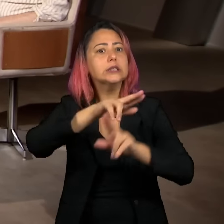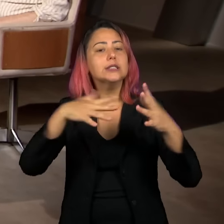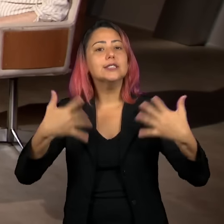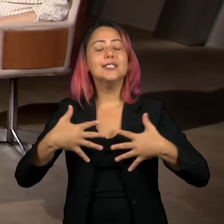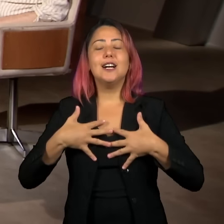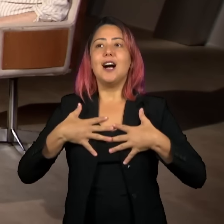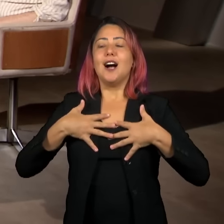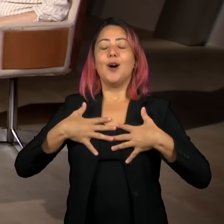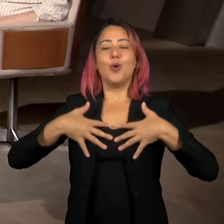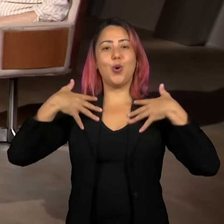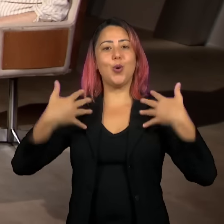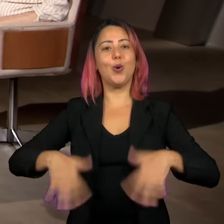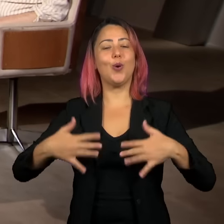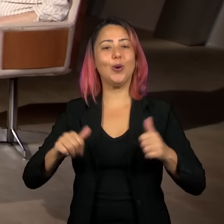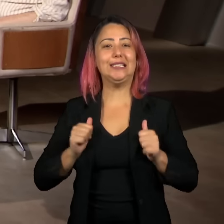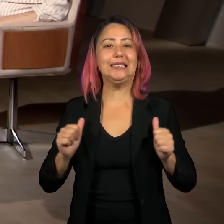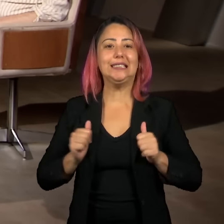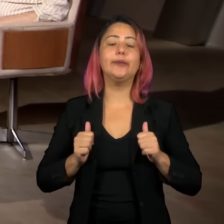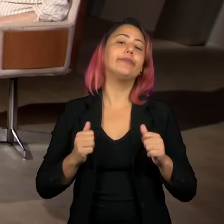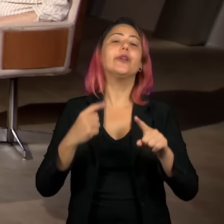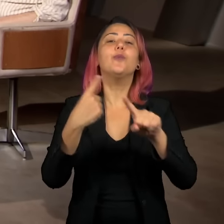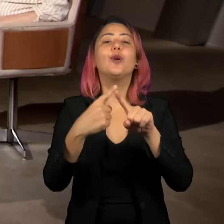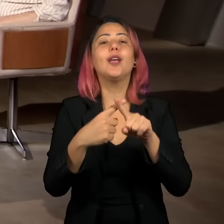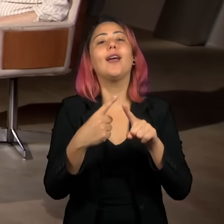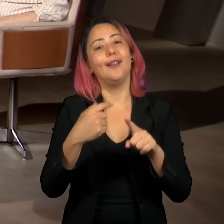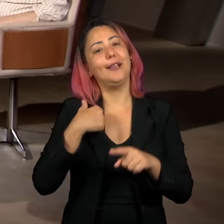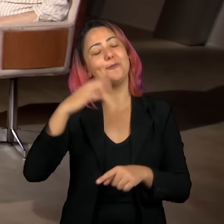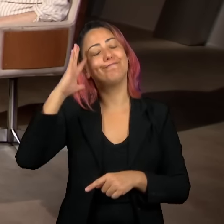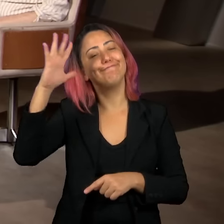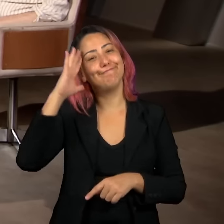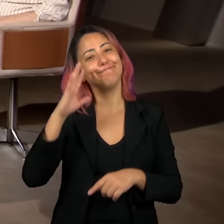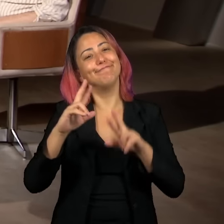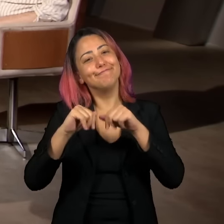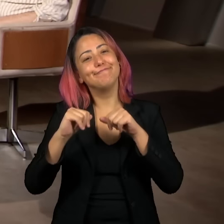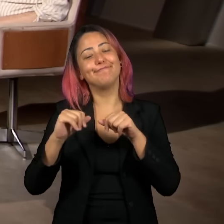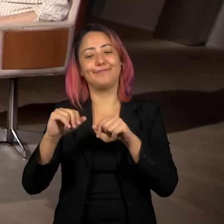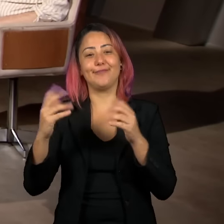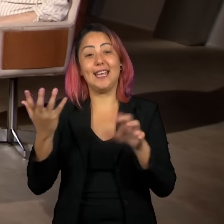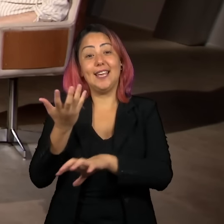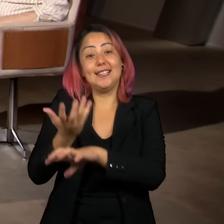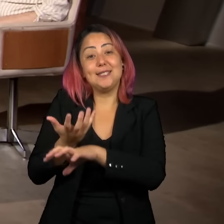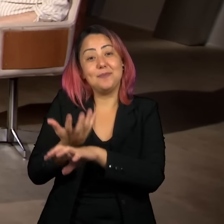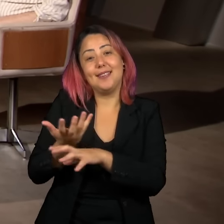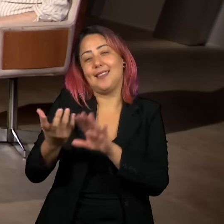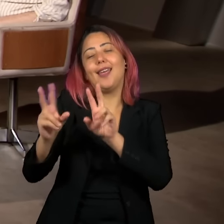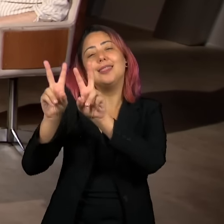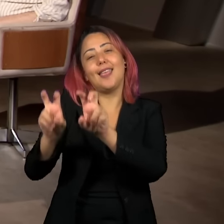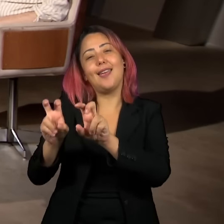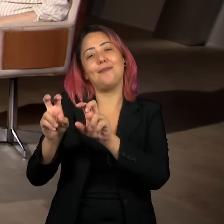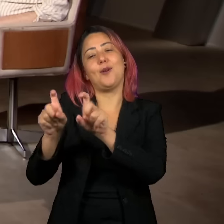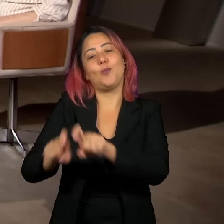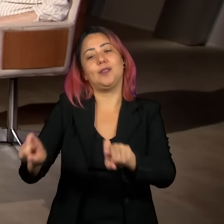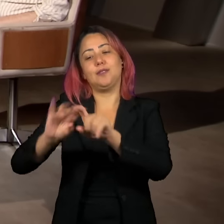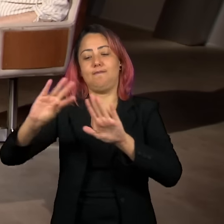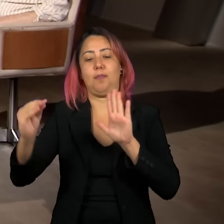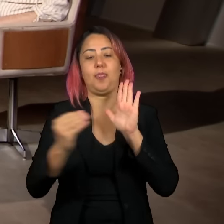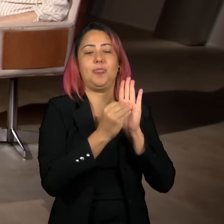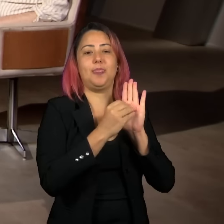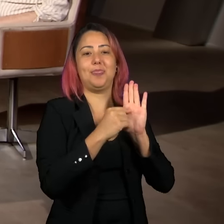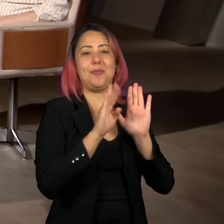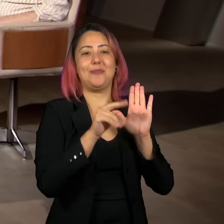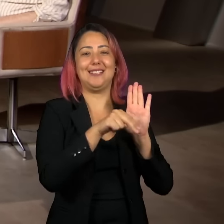deve a ter colocado no bncc que eles querem ver o que que tá se propondo né E aí quando eu tava comemorando num num